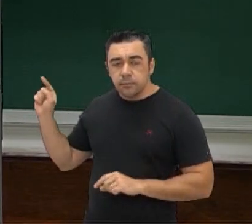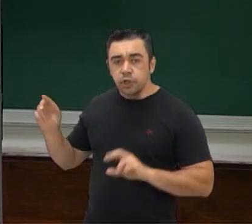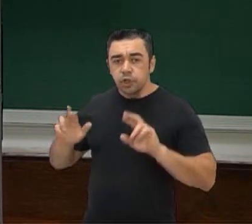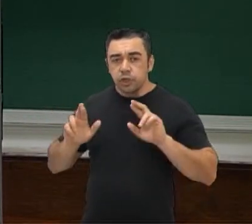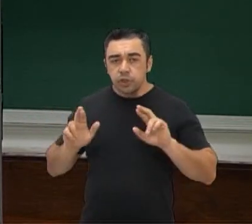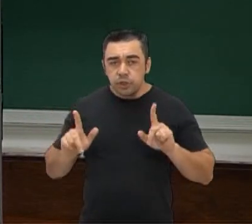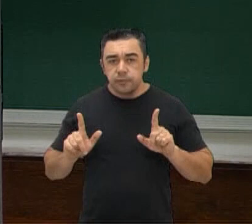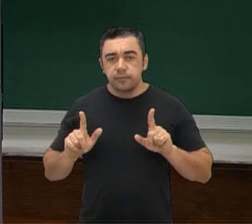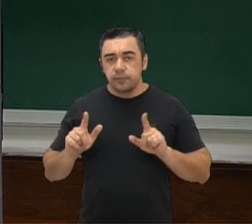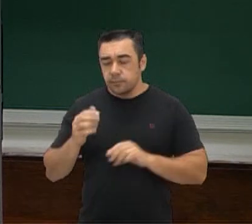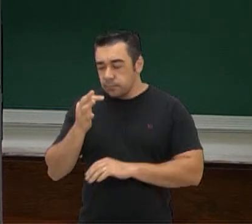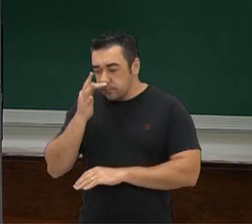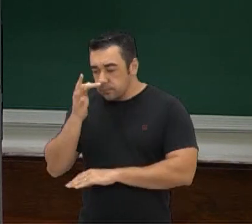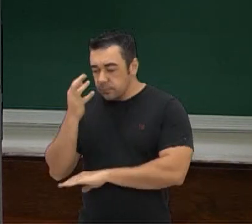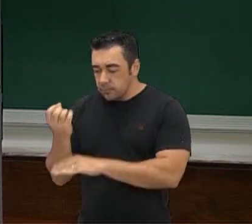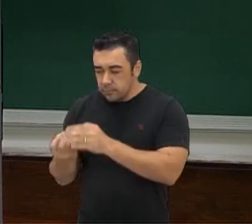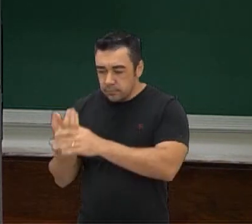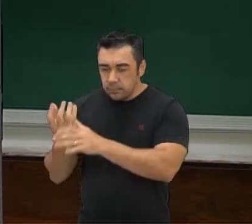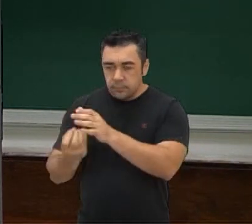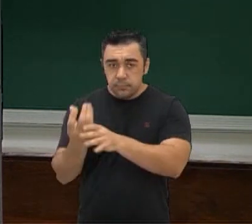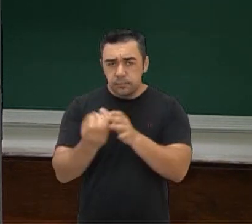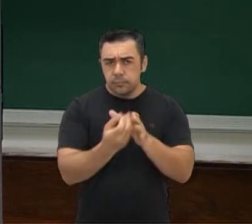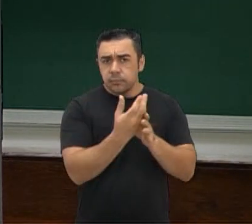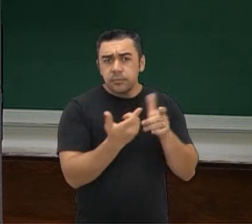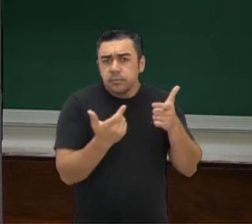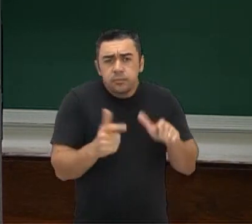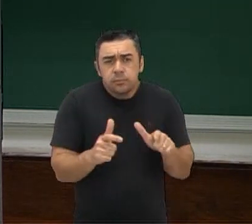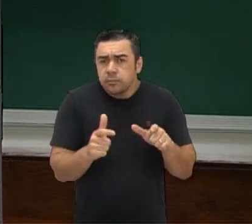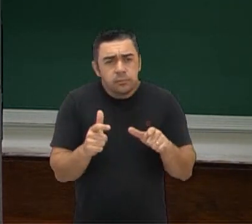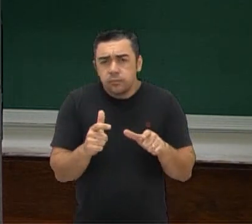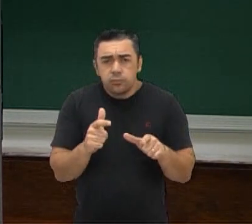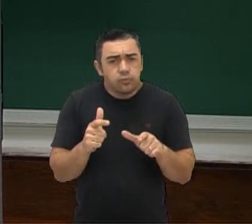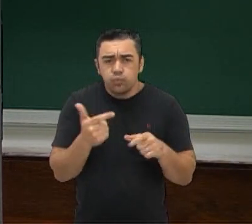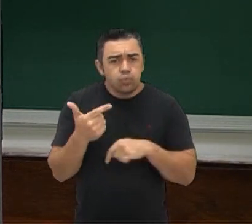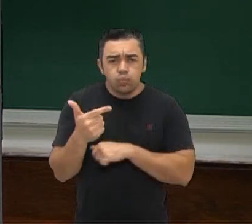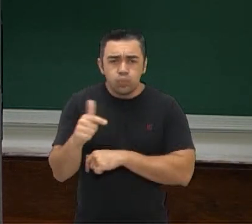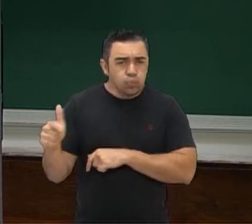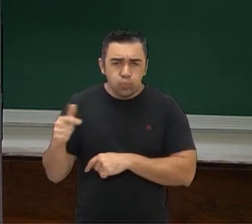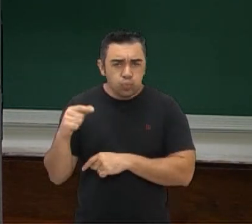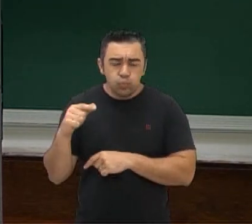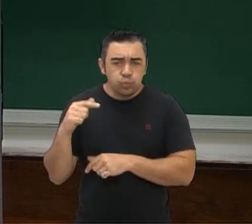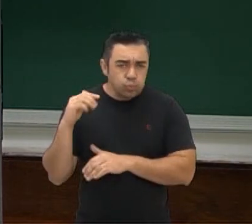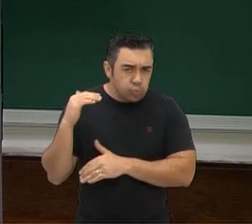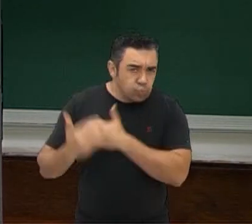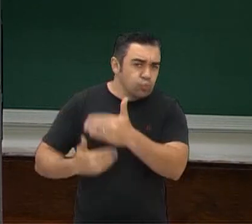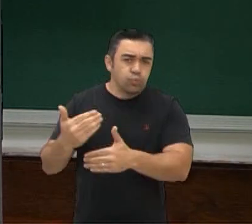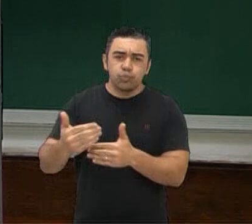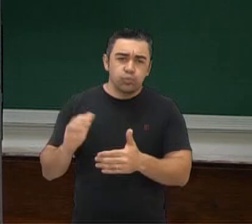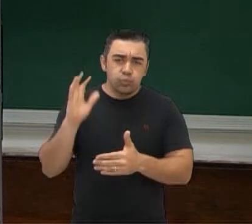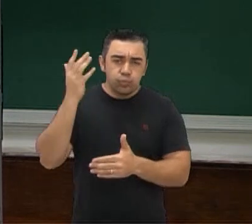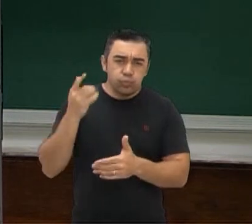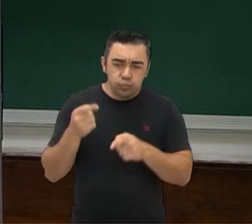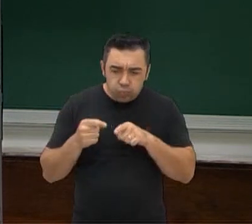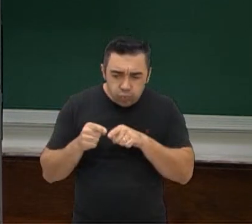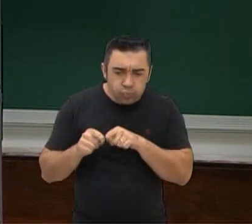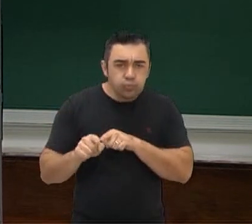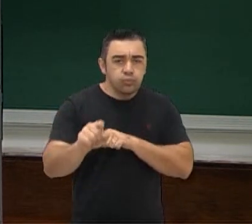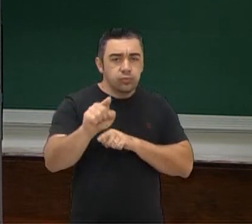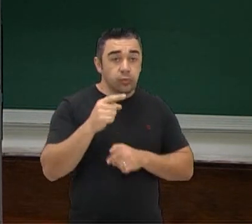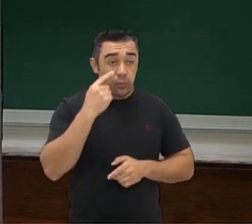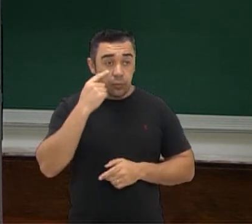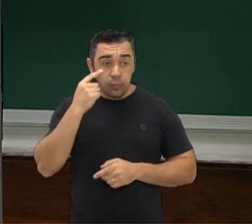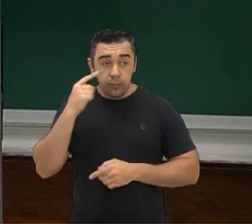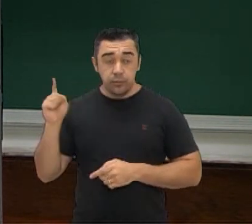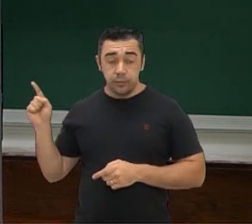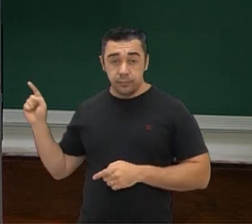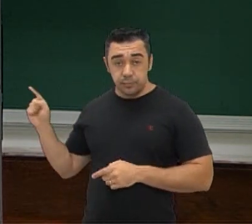diferentes orquídeas aqui. Aonde que não está tendo mais troca de material genético, onde não está ocorrendo mais fluxo gênico. Vamos olhar junto? Então